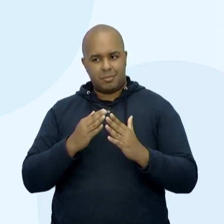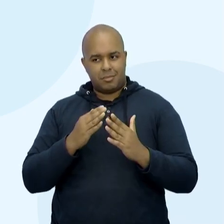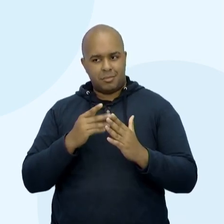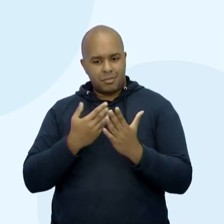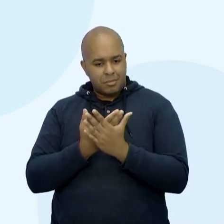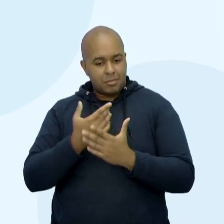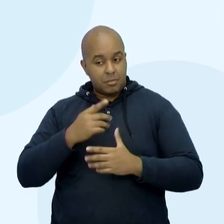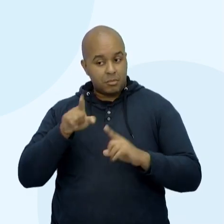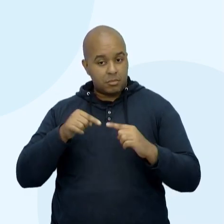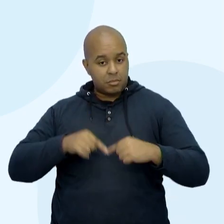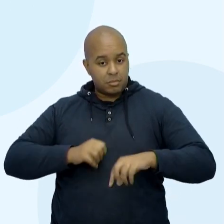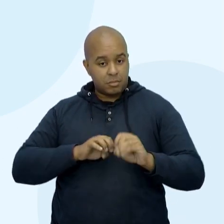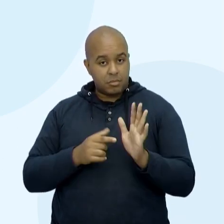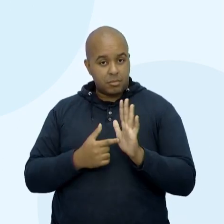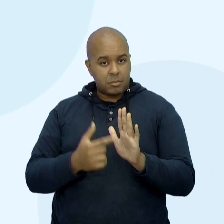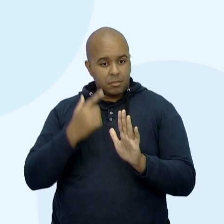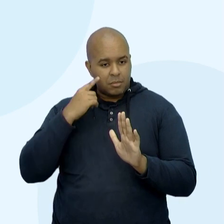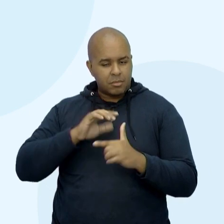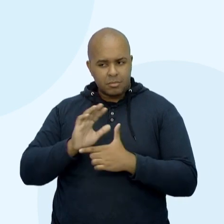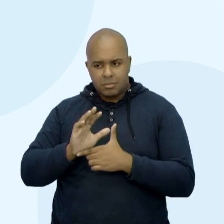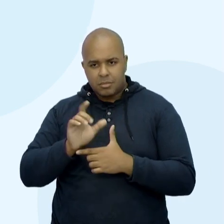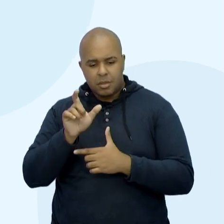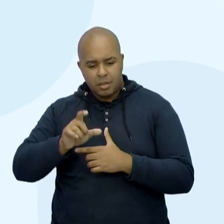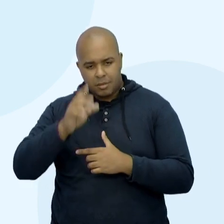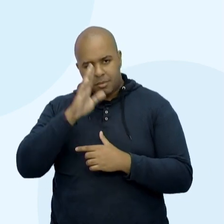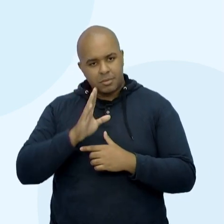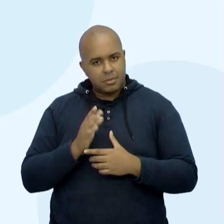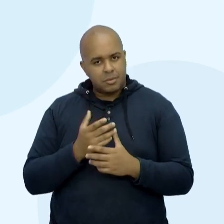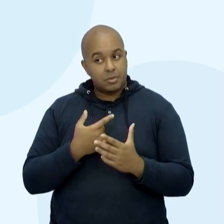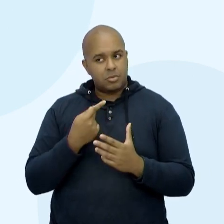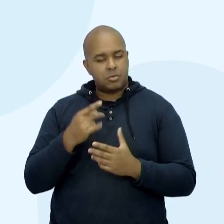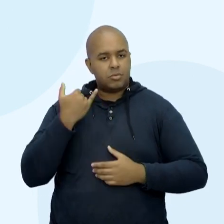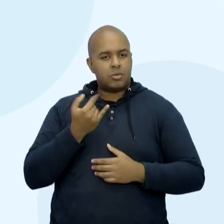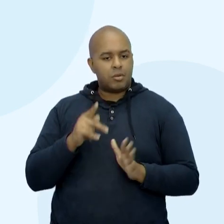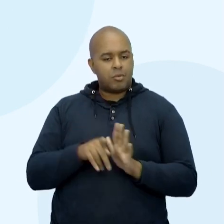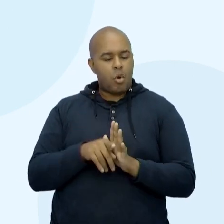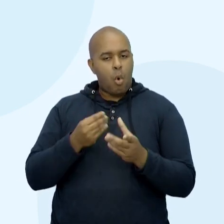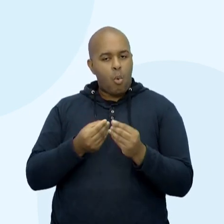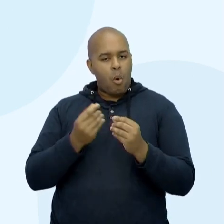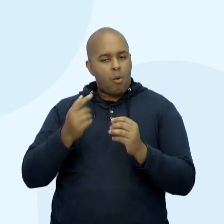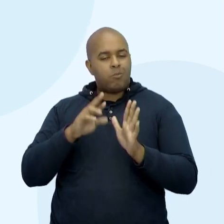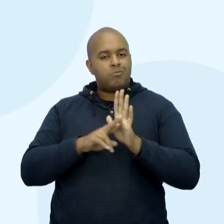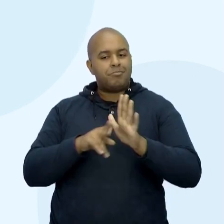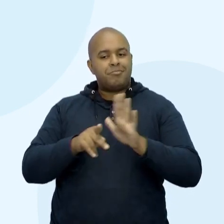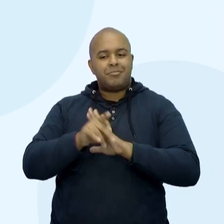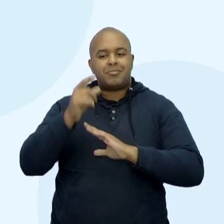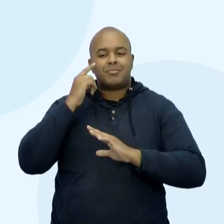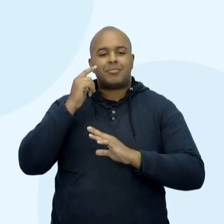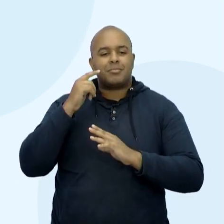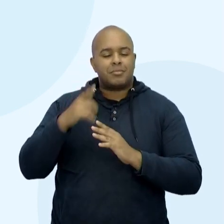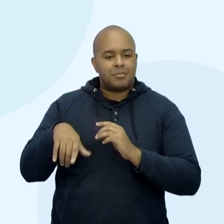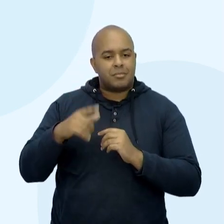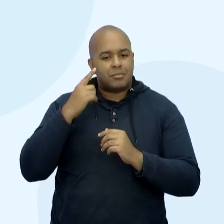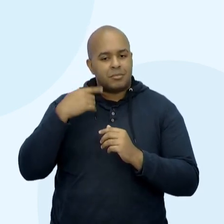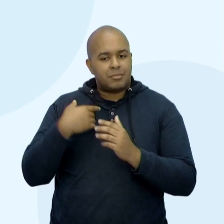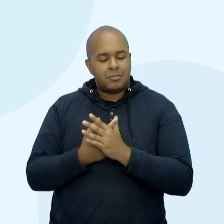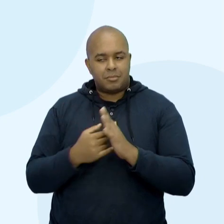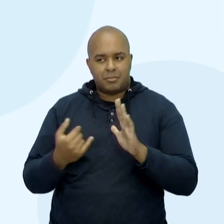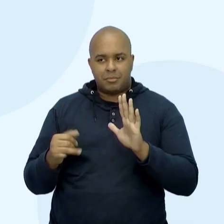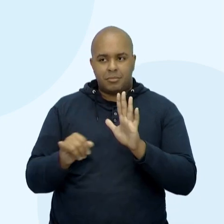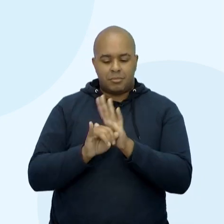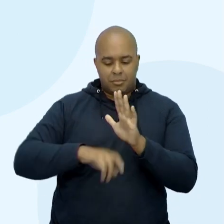da aula, apresentar o cinema brasileiro e sua importância como representatividade das